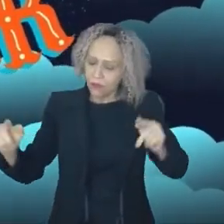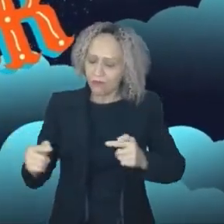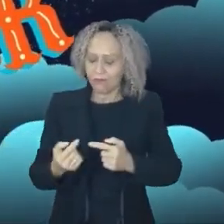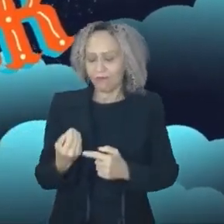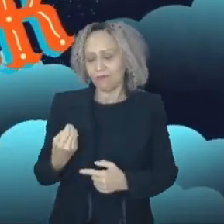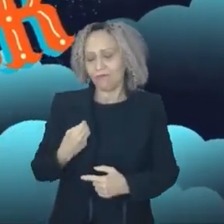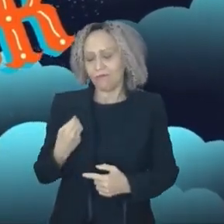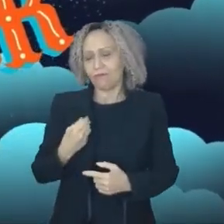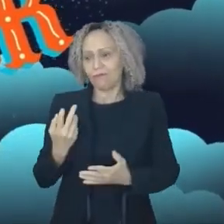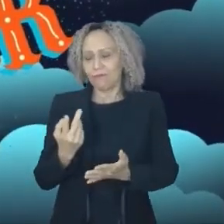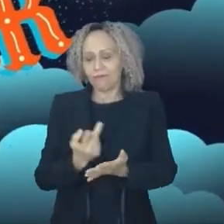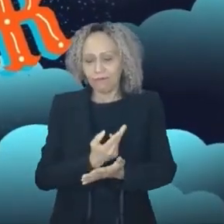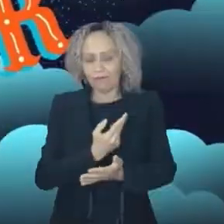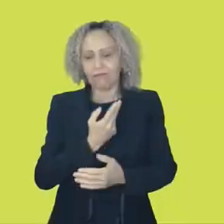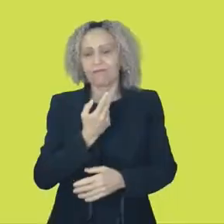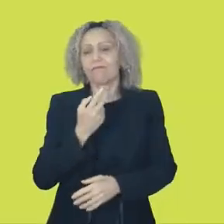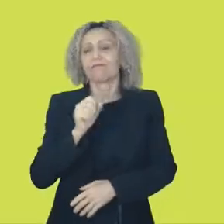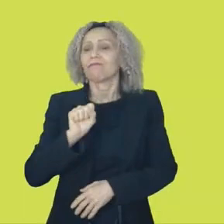viver.